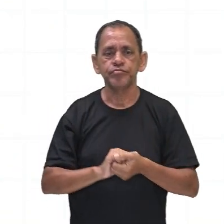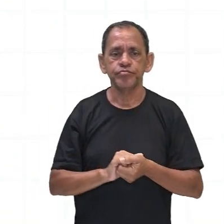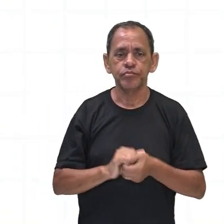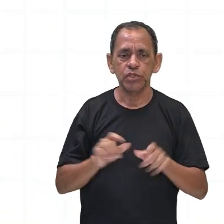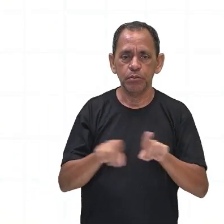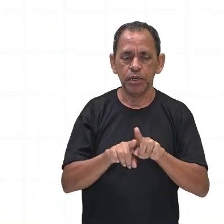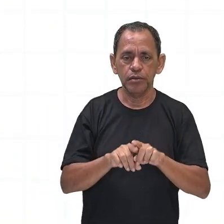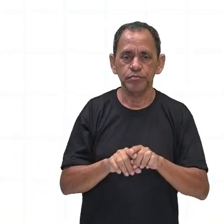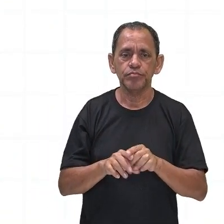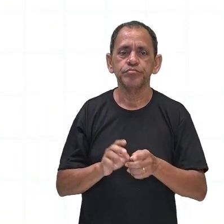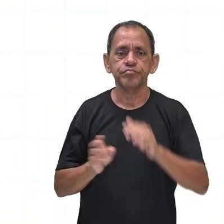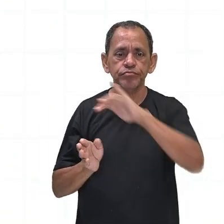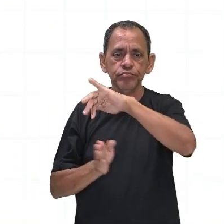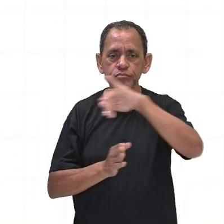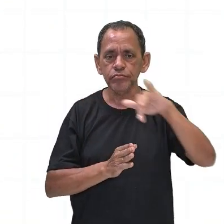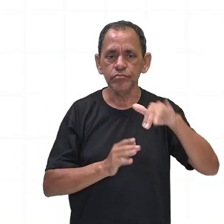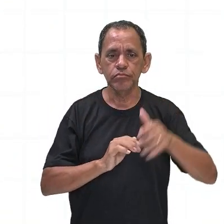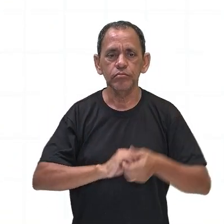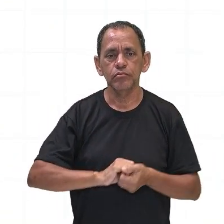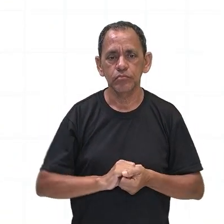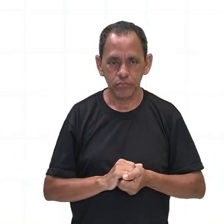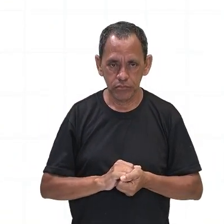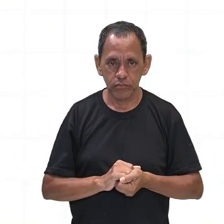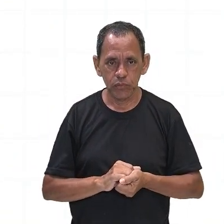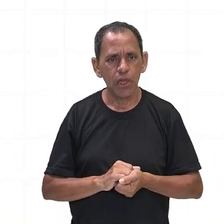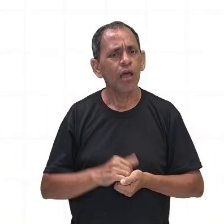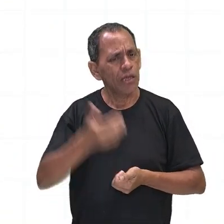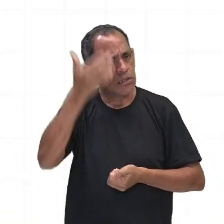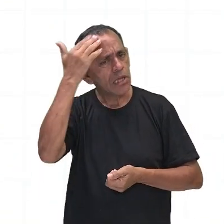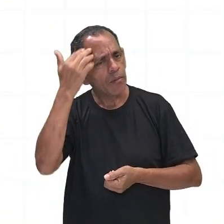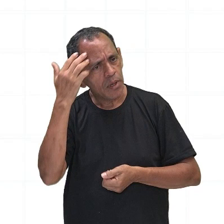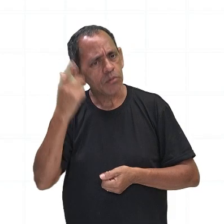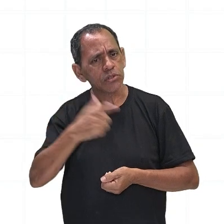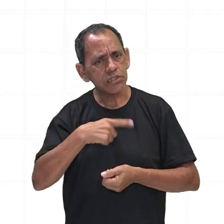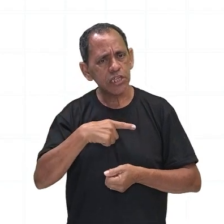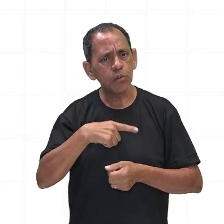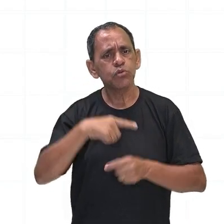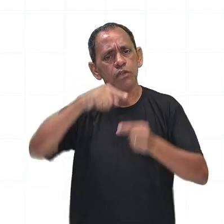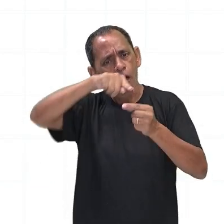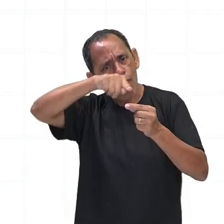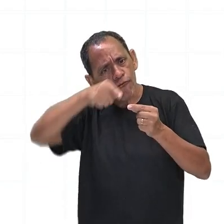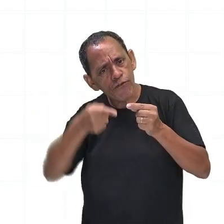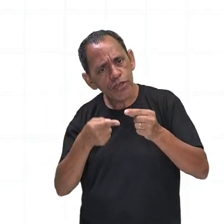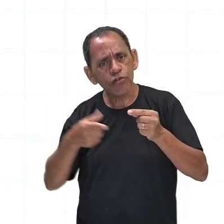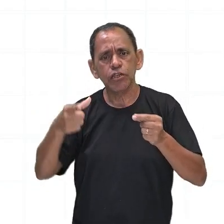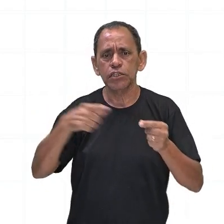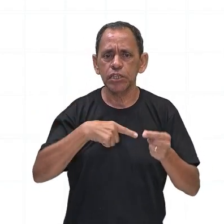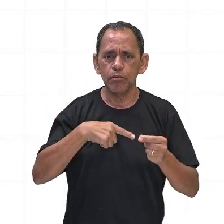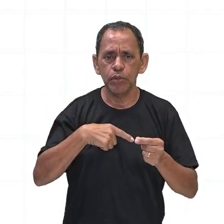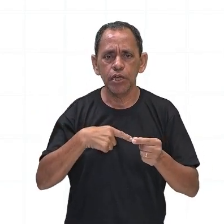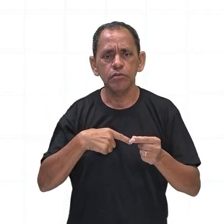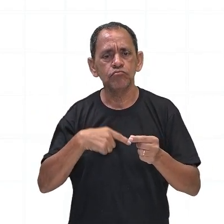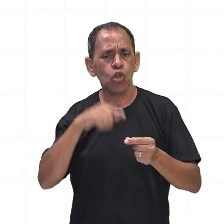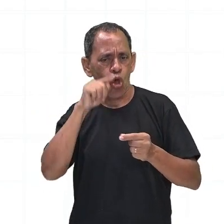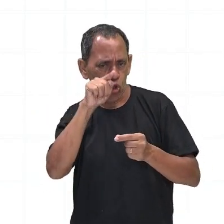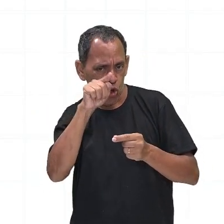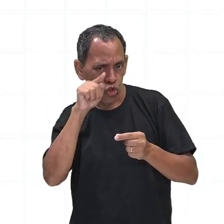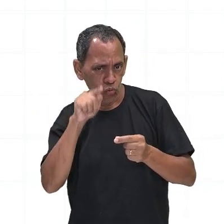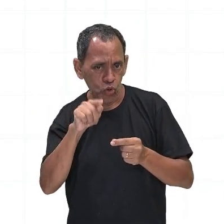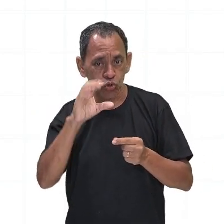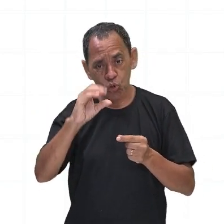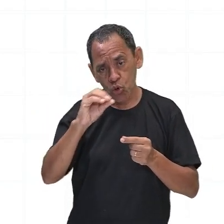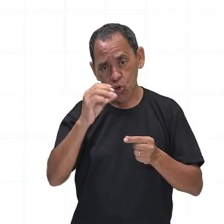aposto, certo? Então, já sabemos que nós vamos ter a vírgula, além da vírgula, dois pontos também,